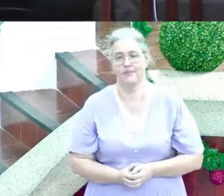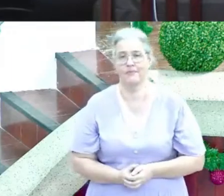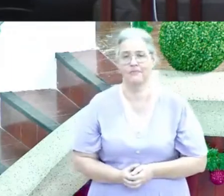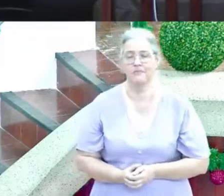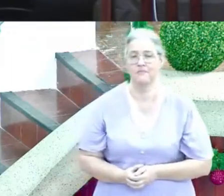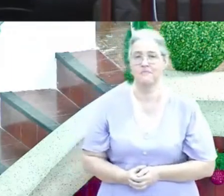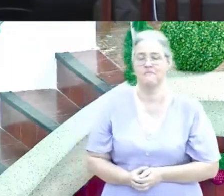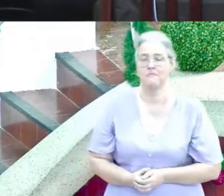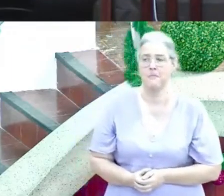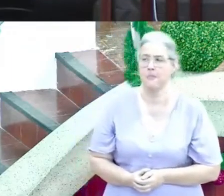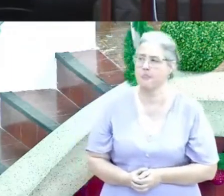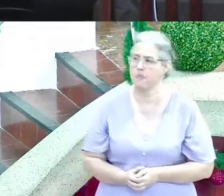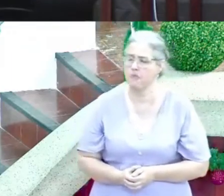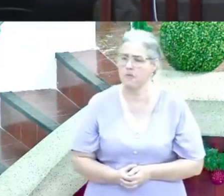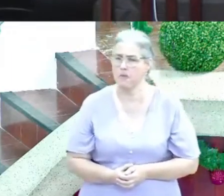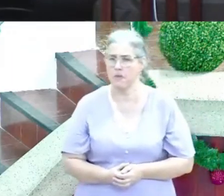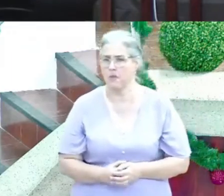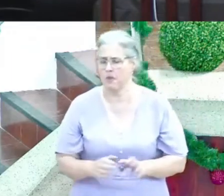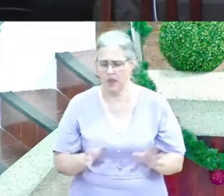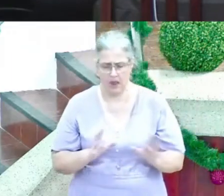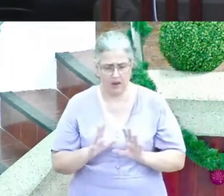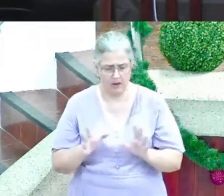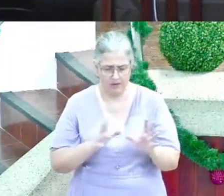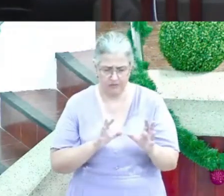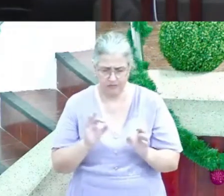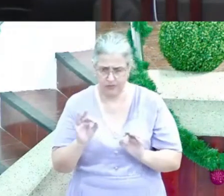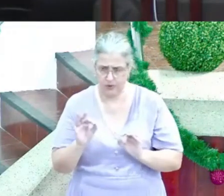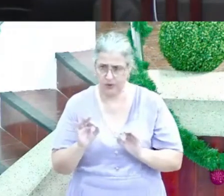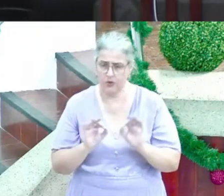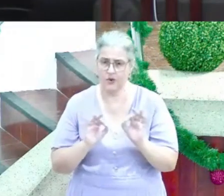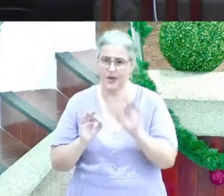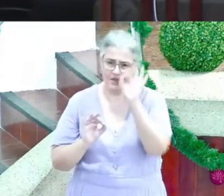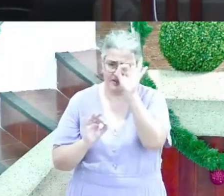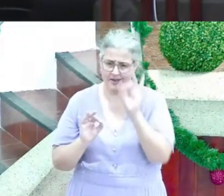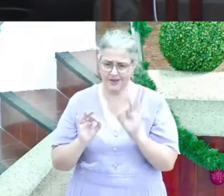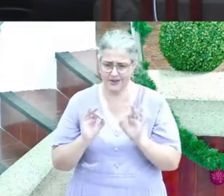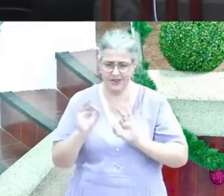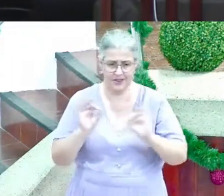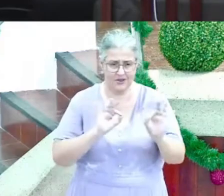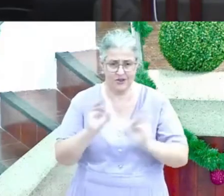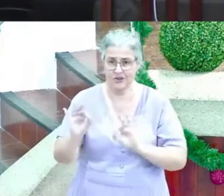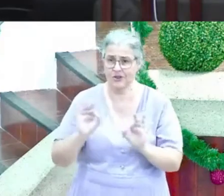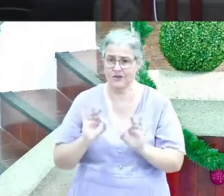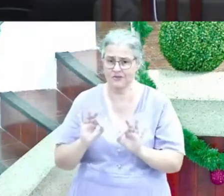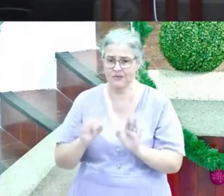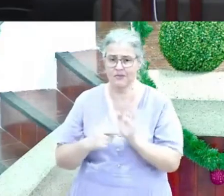As estatísticas recentes mostram que pelo menos